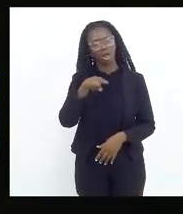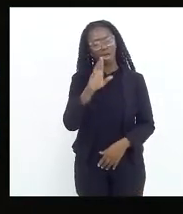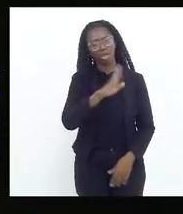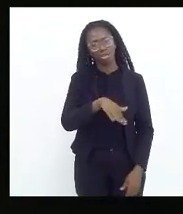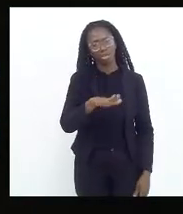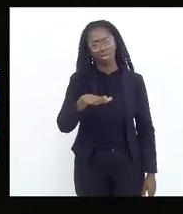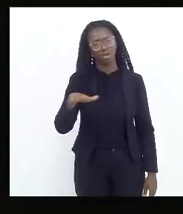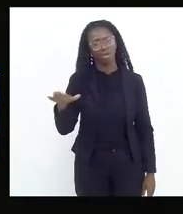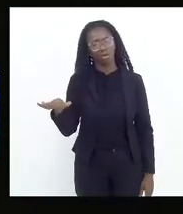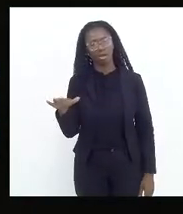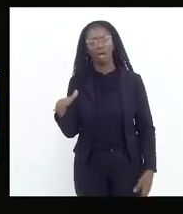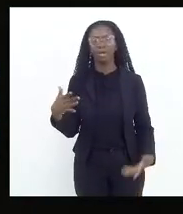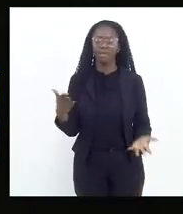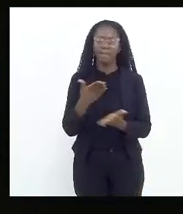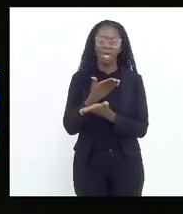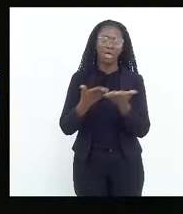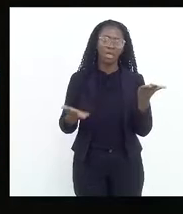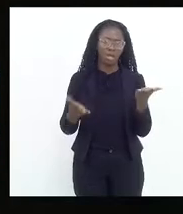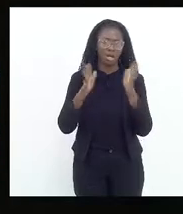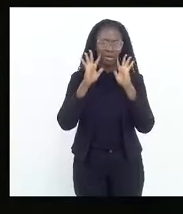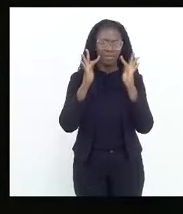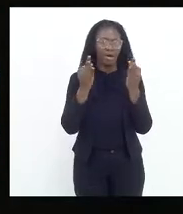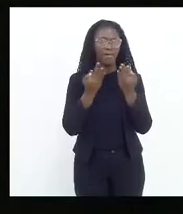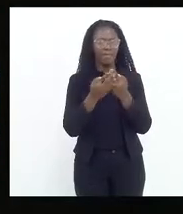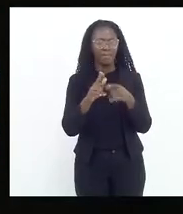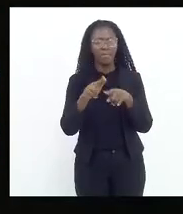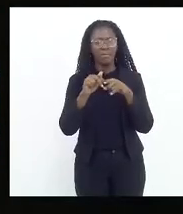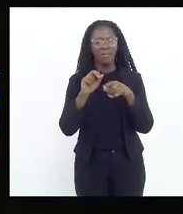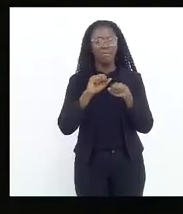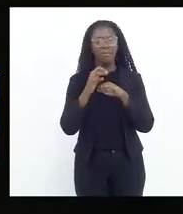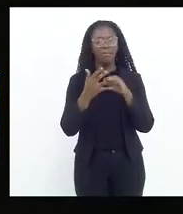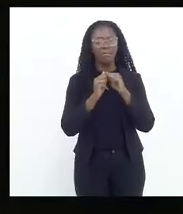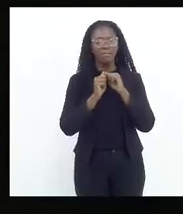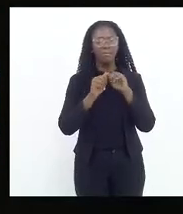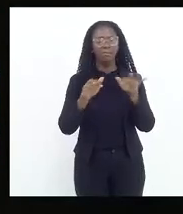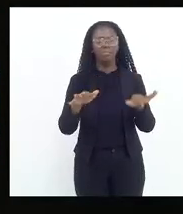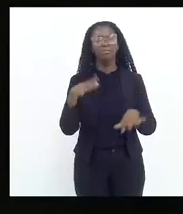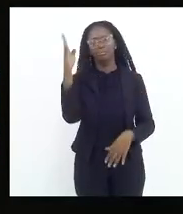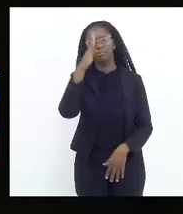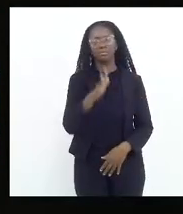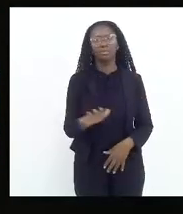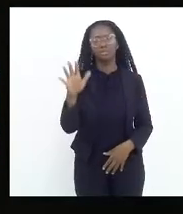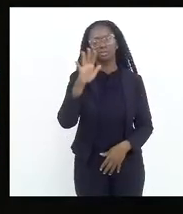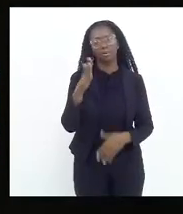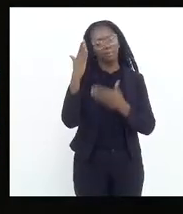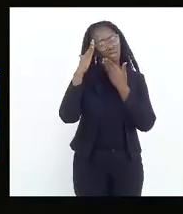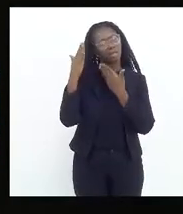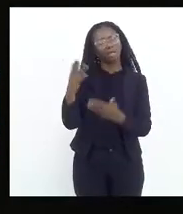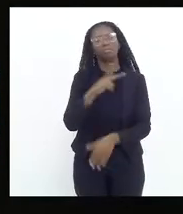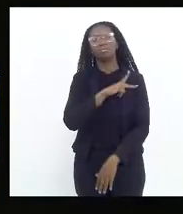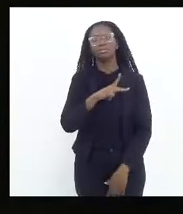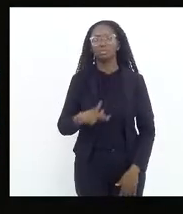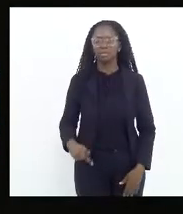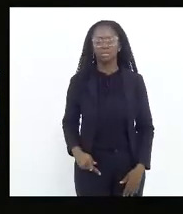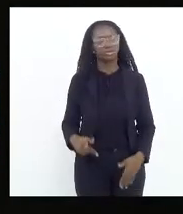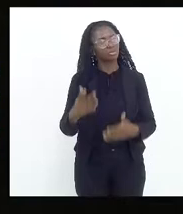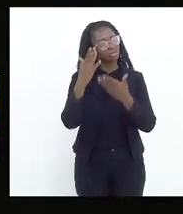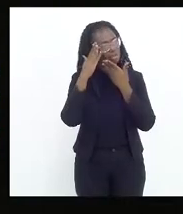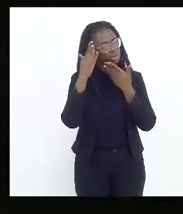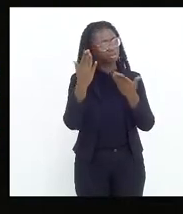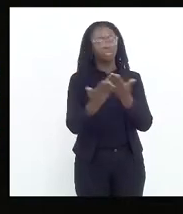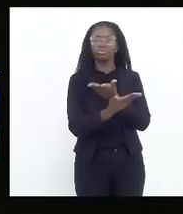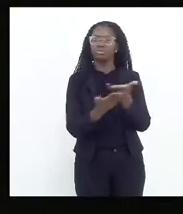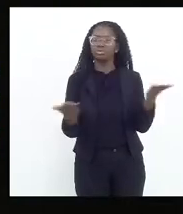são os órfãos do Covid em todo o Brasil. Então, muito obrigado, presidente. Muito obrigado aos